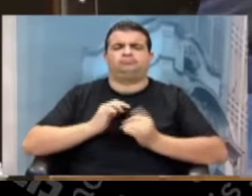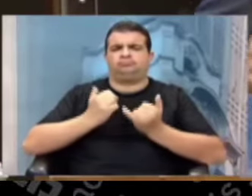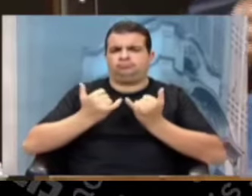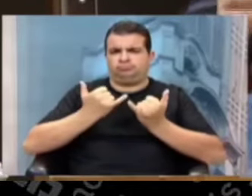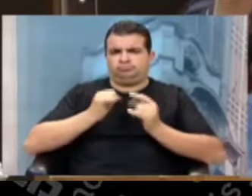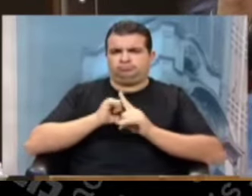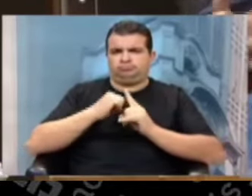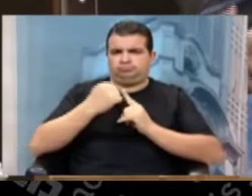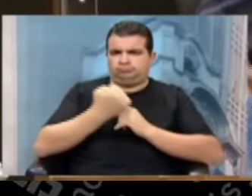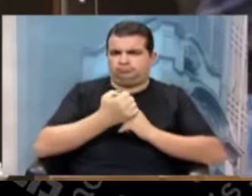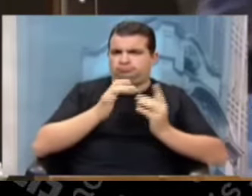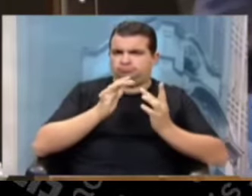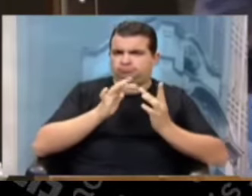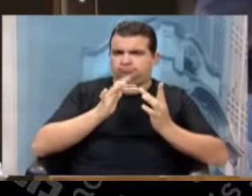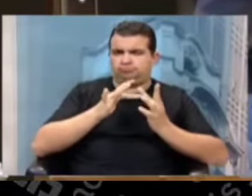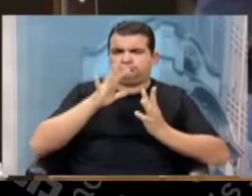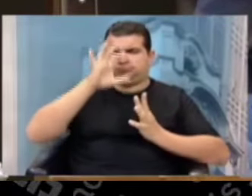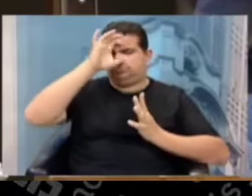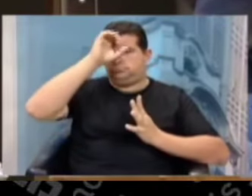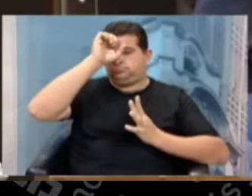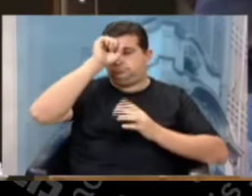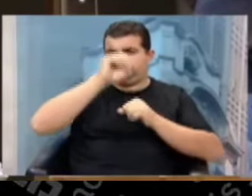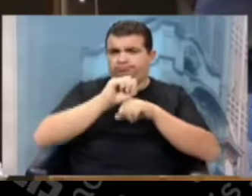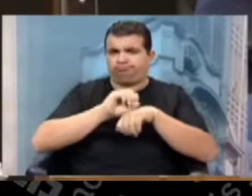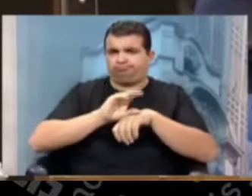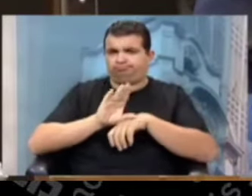Socialização, de aprendizado.